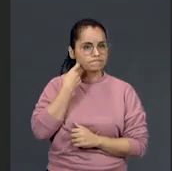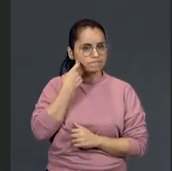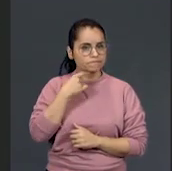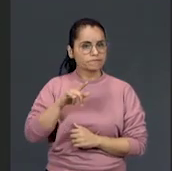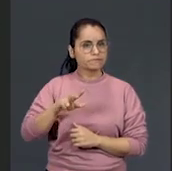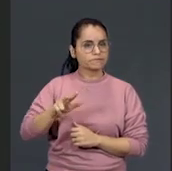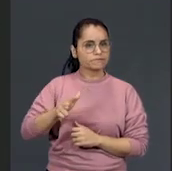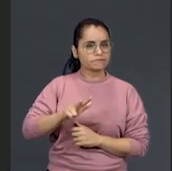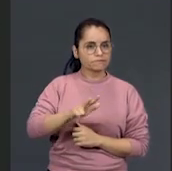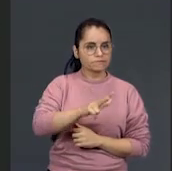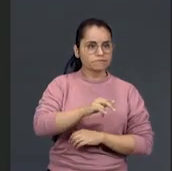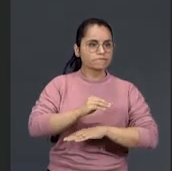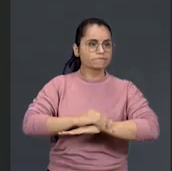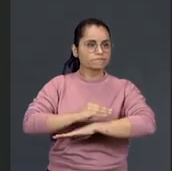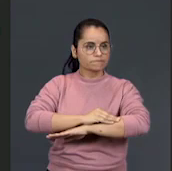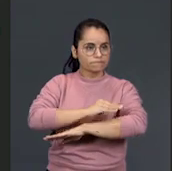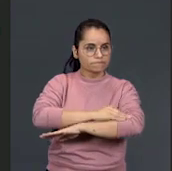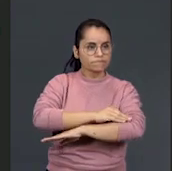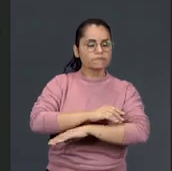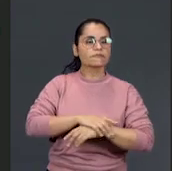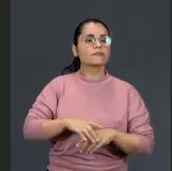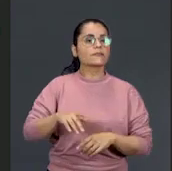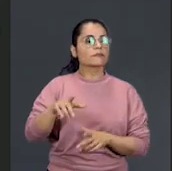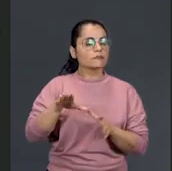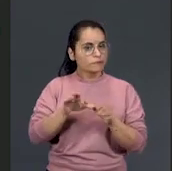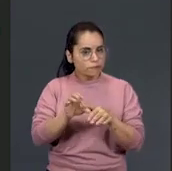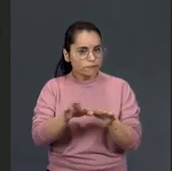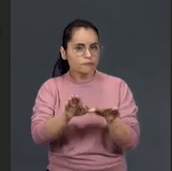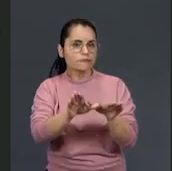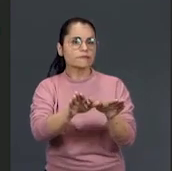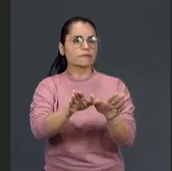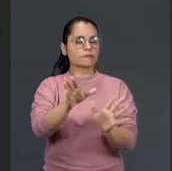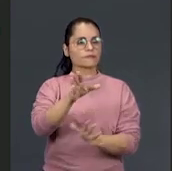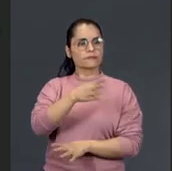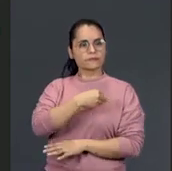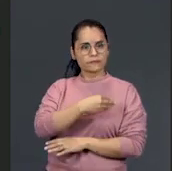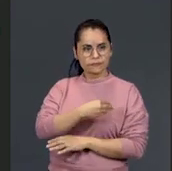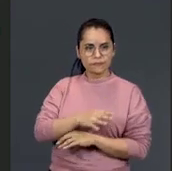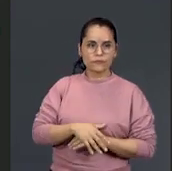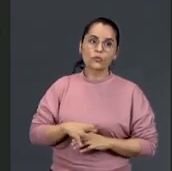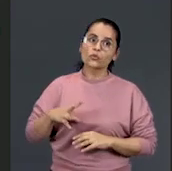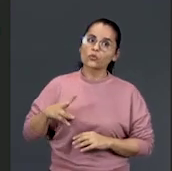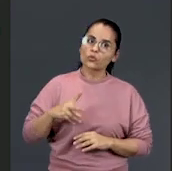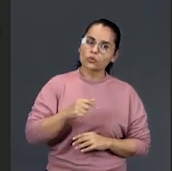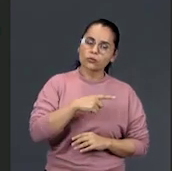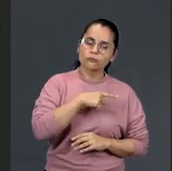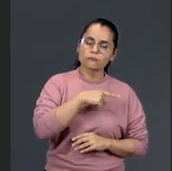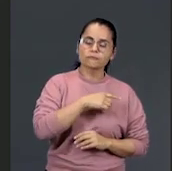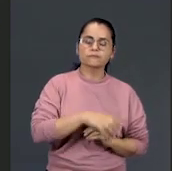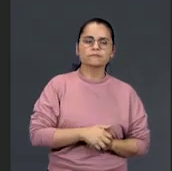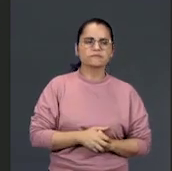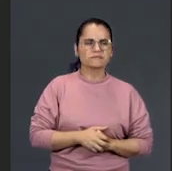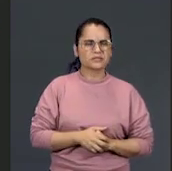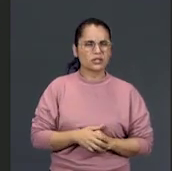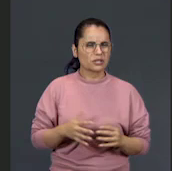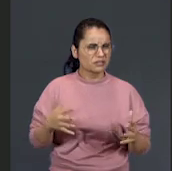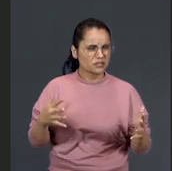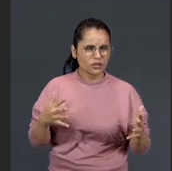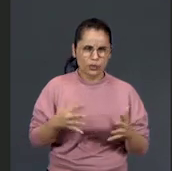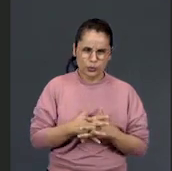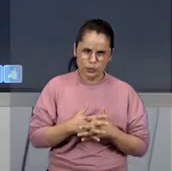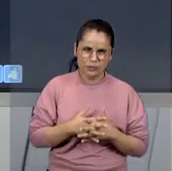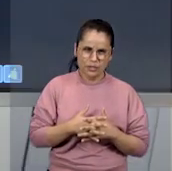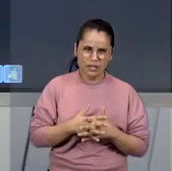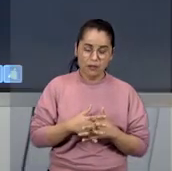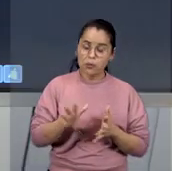os anfíbios, os répteis, as aves e os mamíferos. Professor, que coisa complicada.